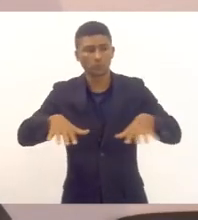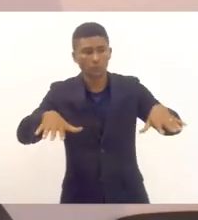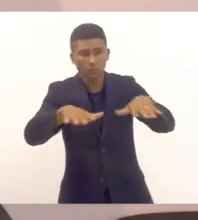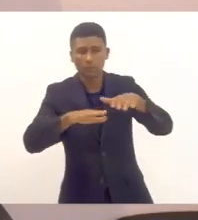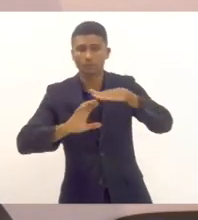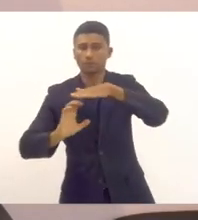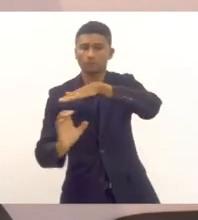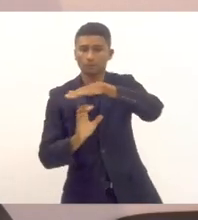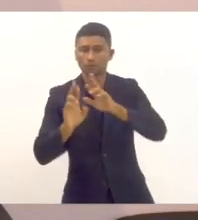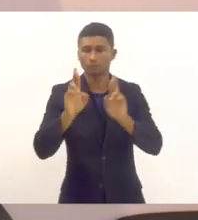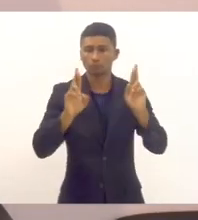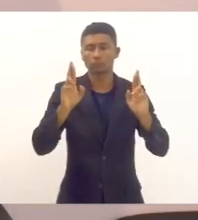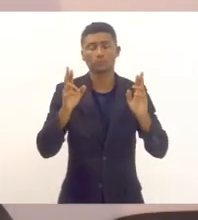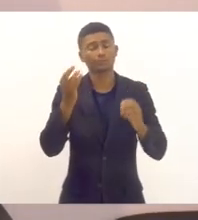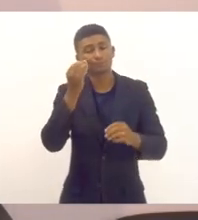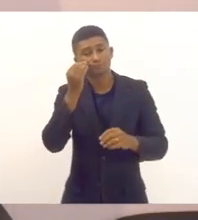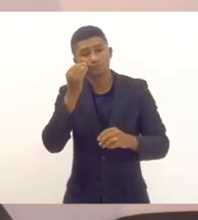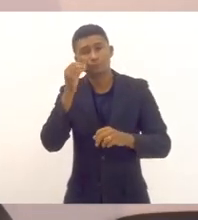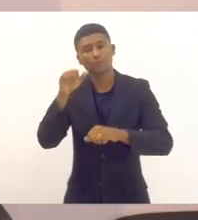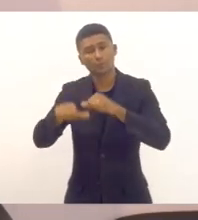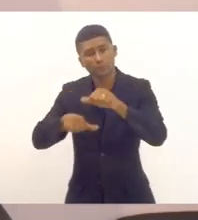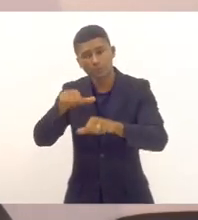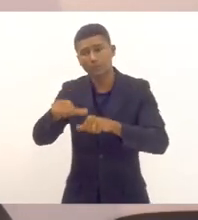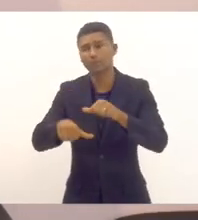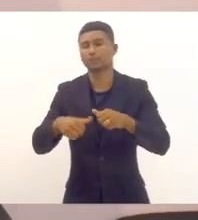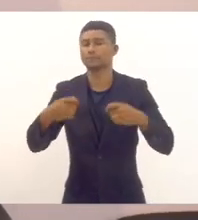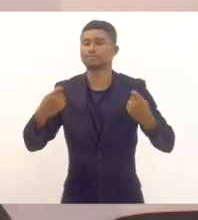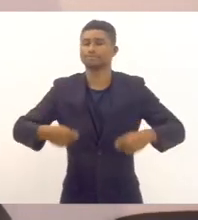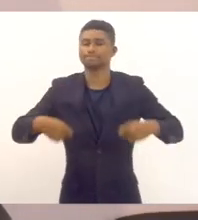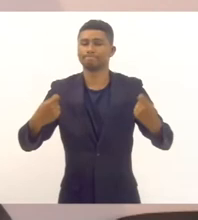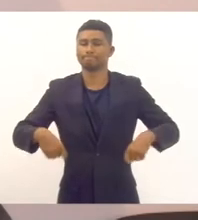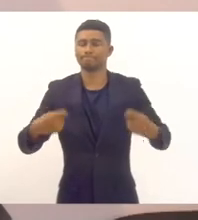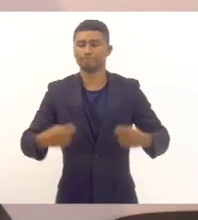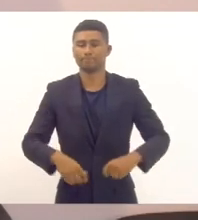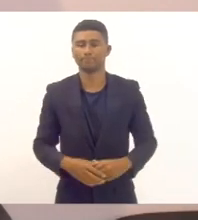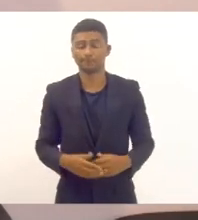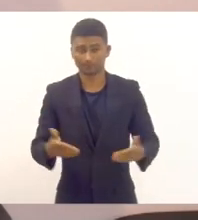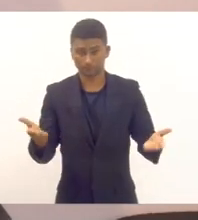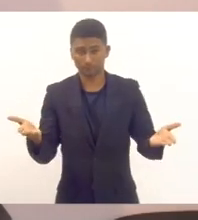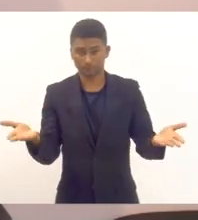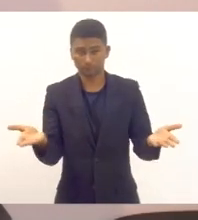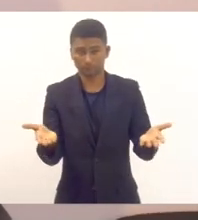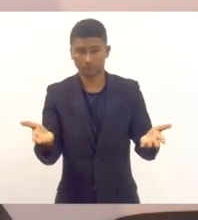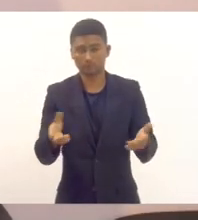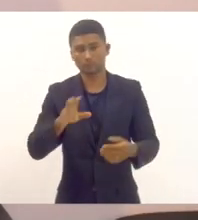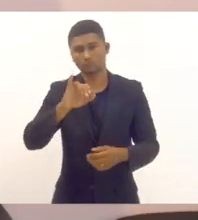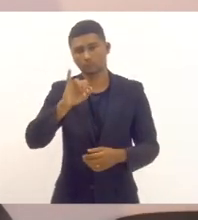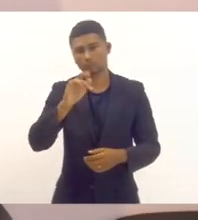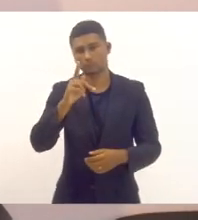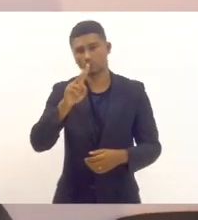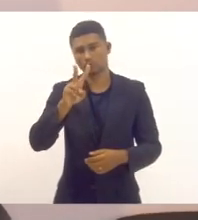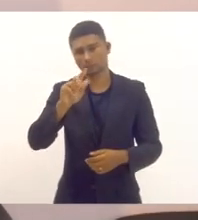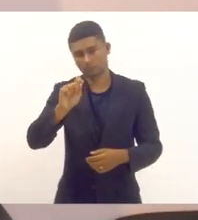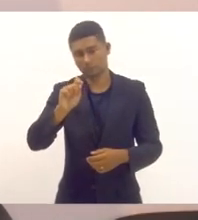querem tentar mudar essa posição. Vamos lá. Vou passar agora para o IPVA do guindaste, ok?